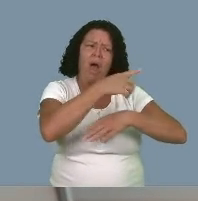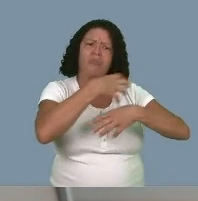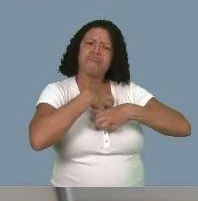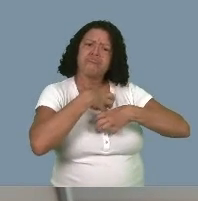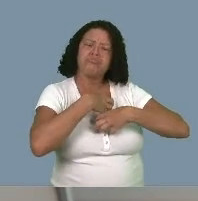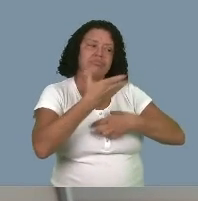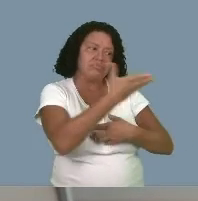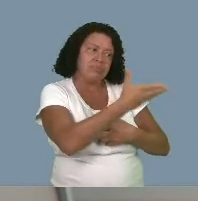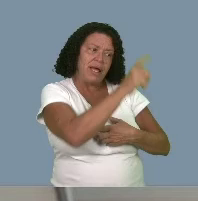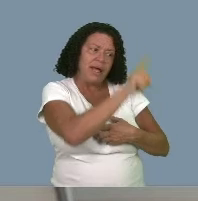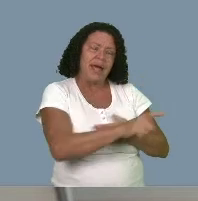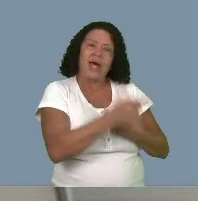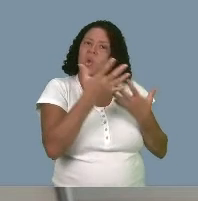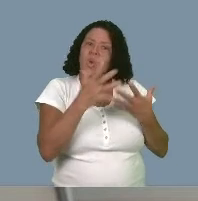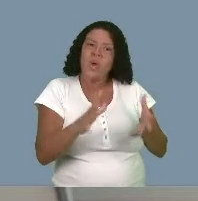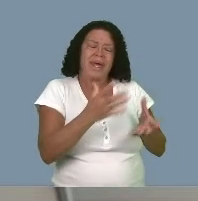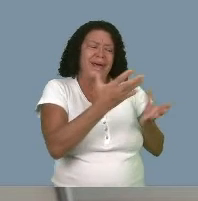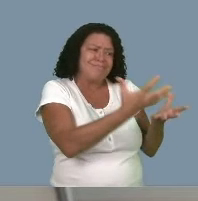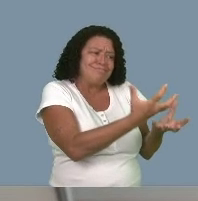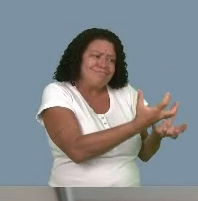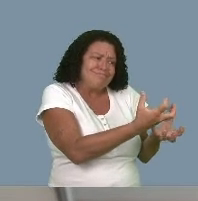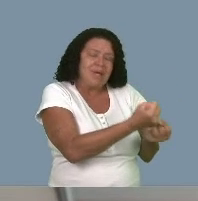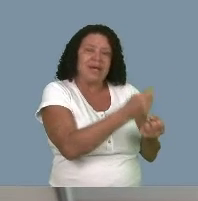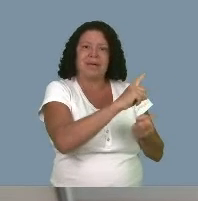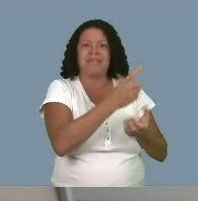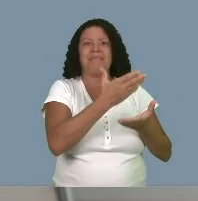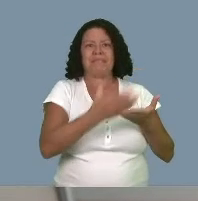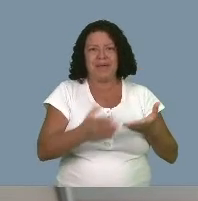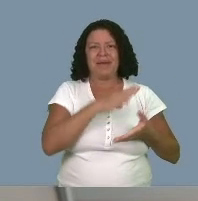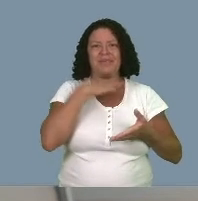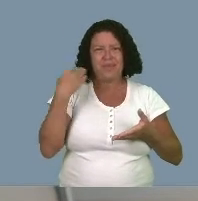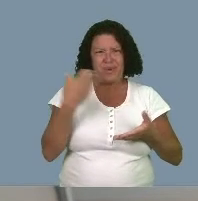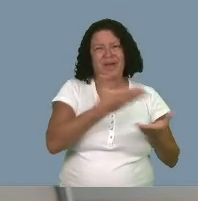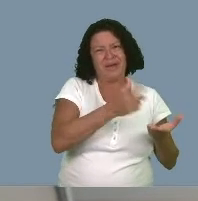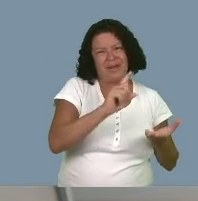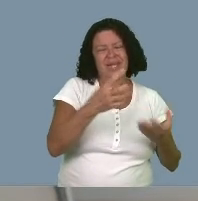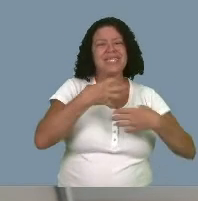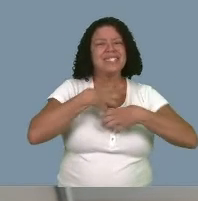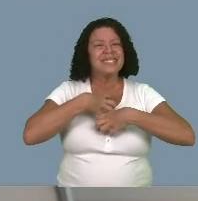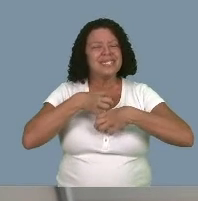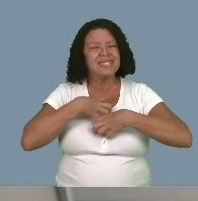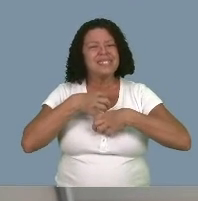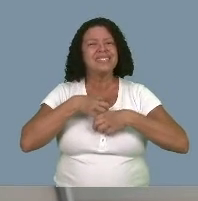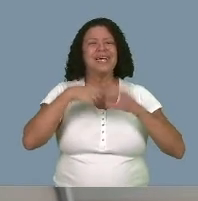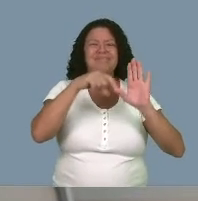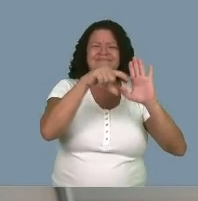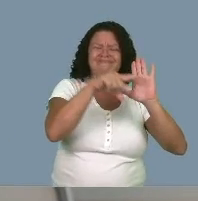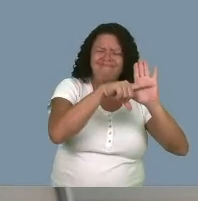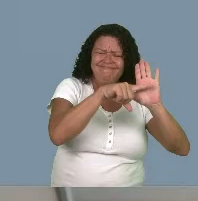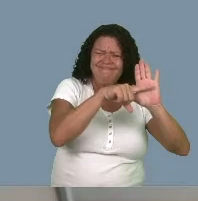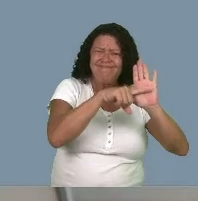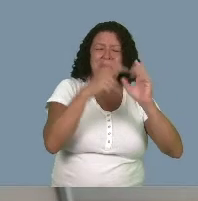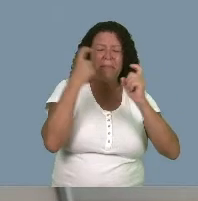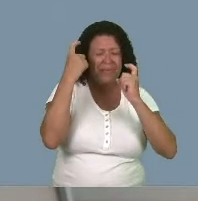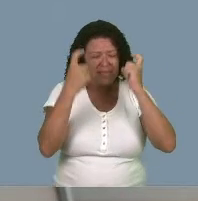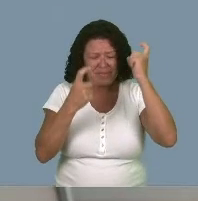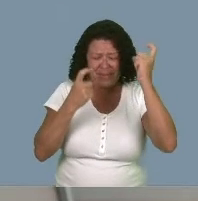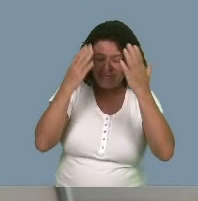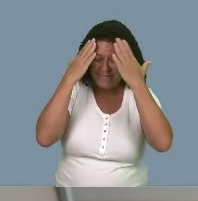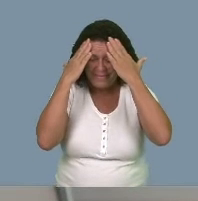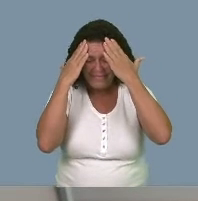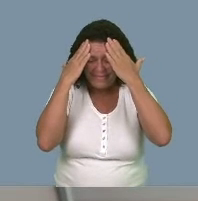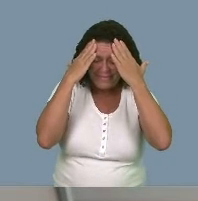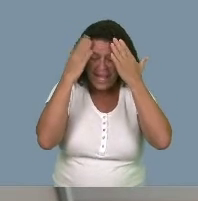de não querer perdê-la, todo esse sentimento negativo de preocupação